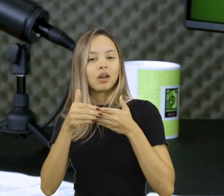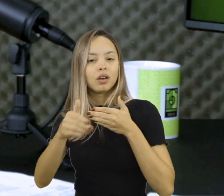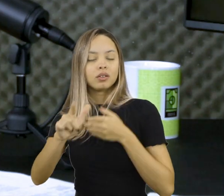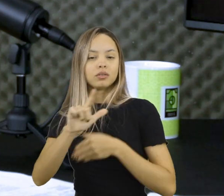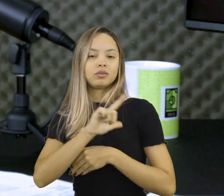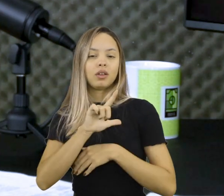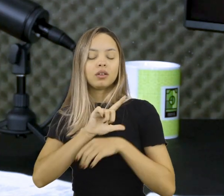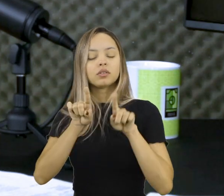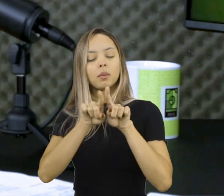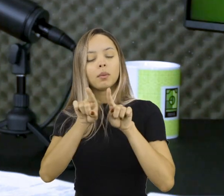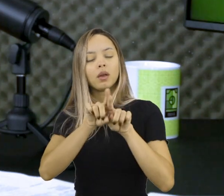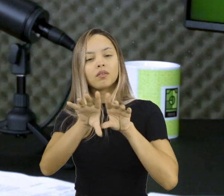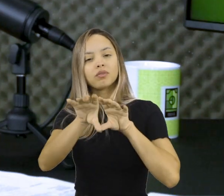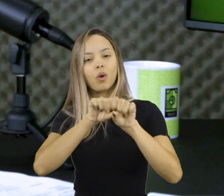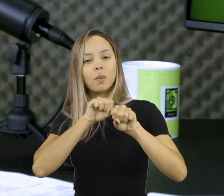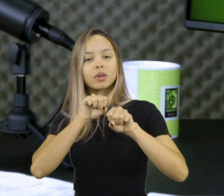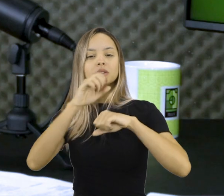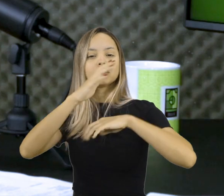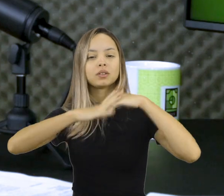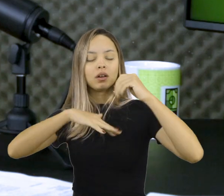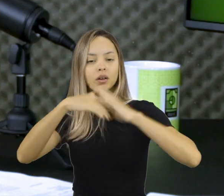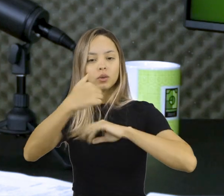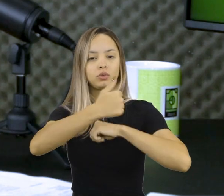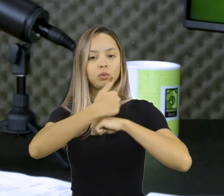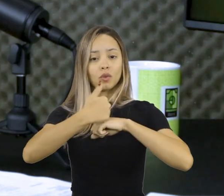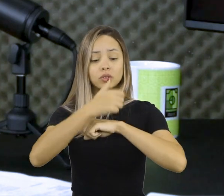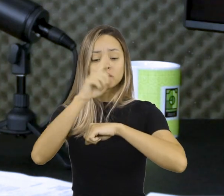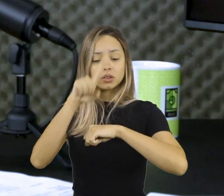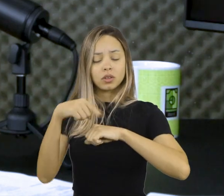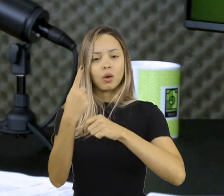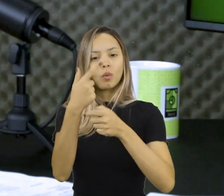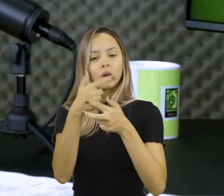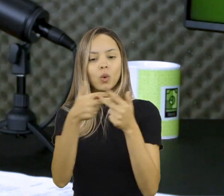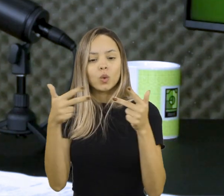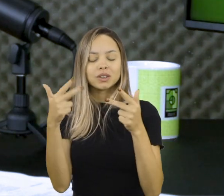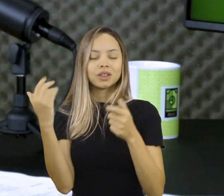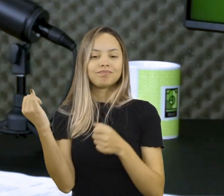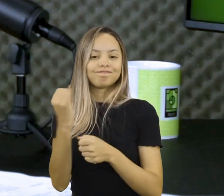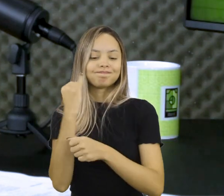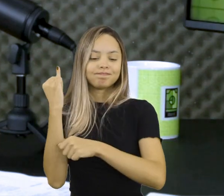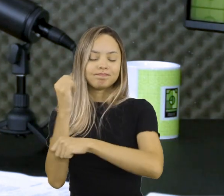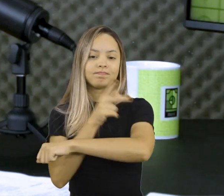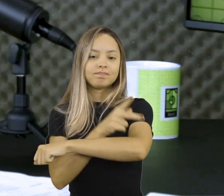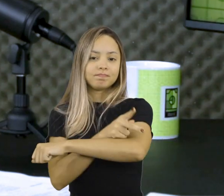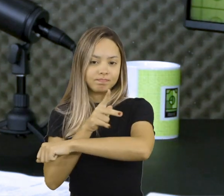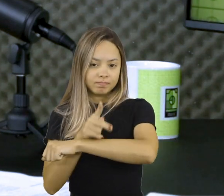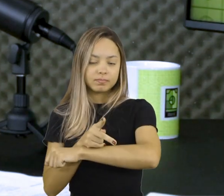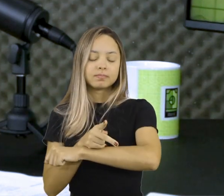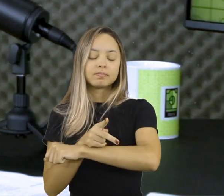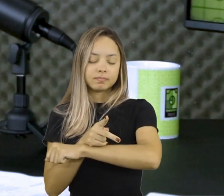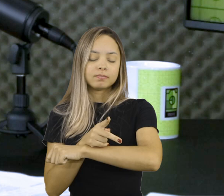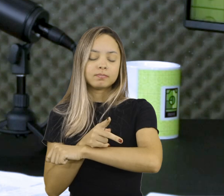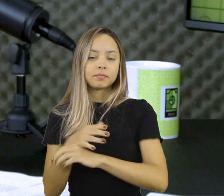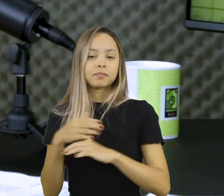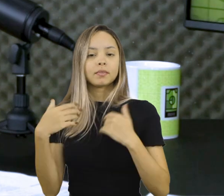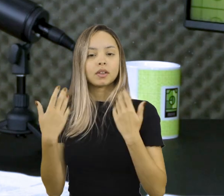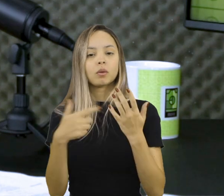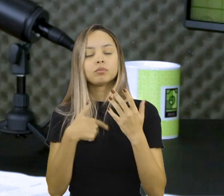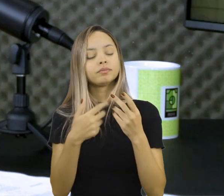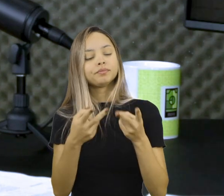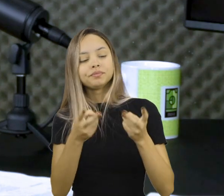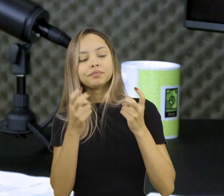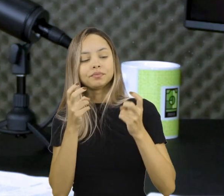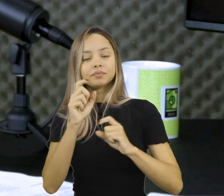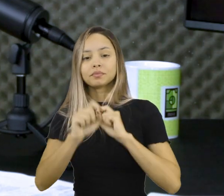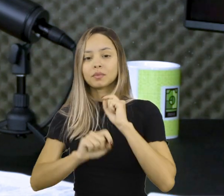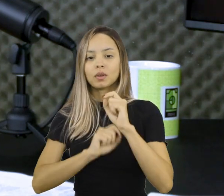é algo que me Angustia muito muito mesmo eu não sei como é que essa rede tem dado